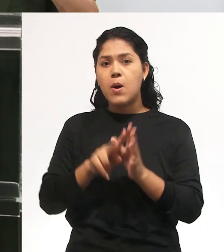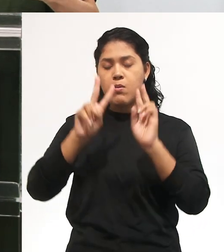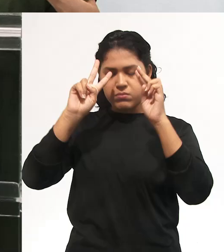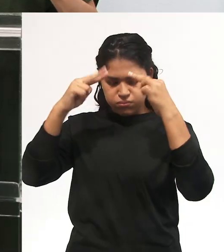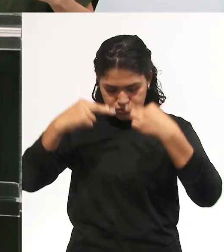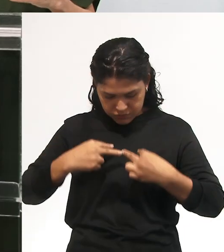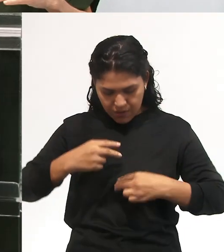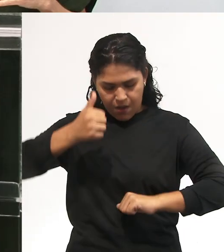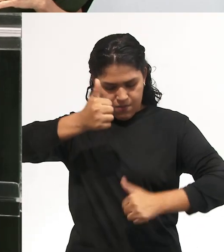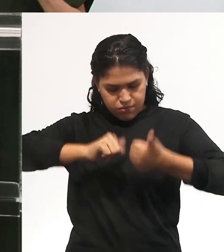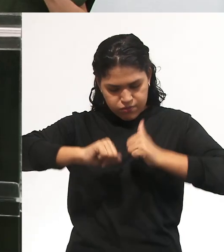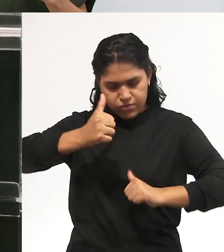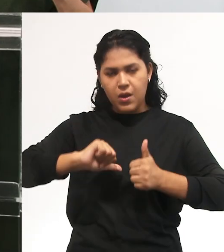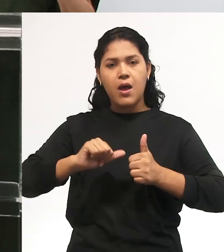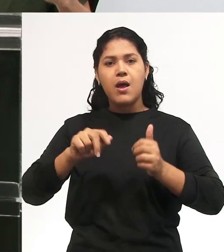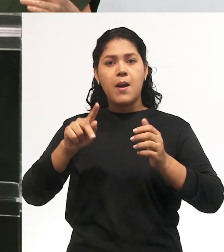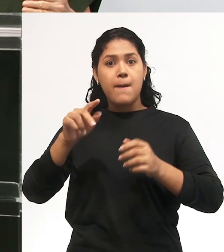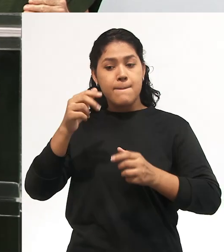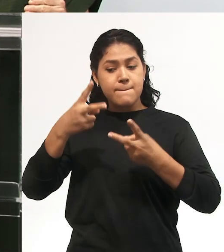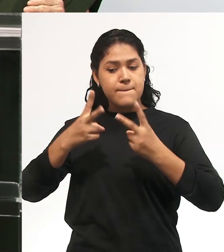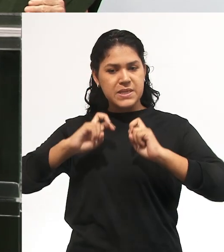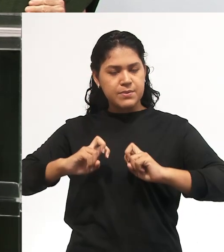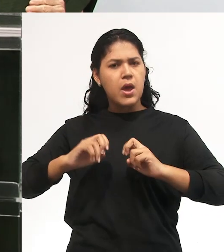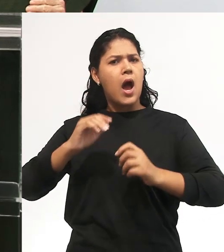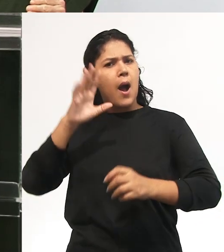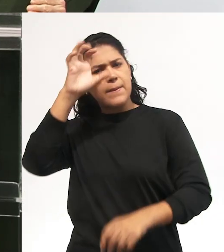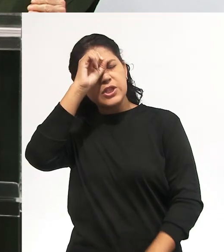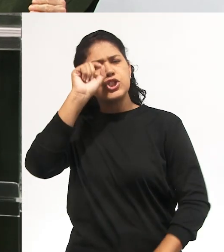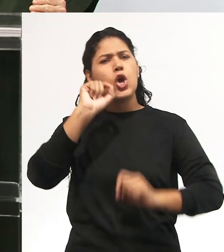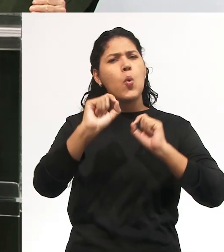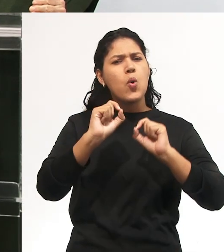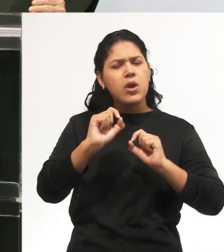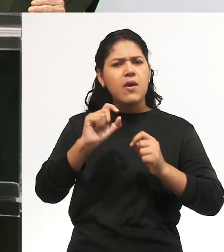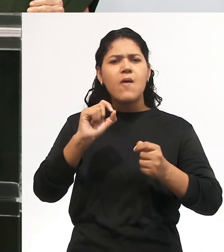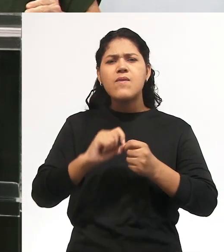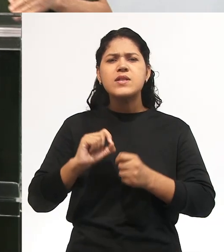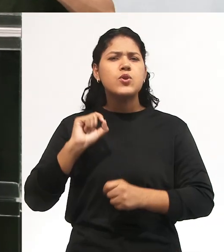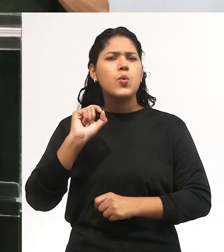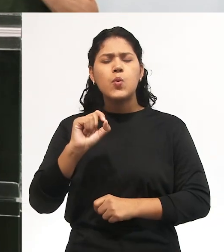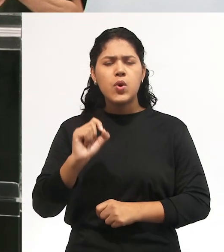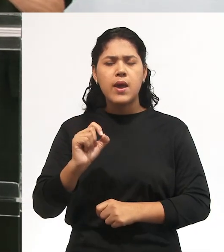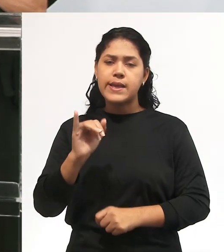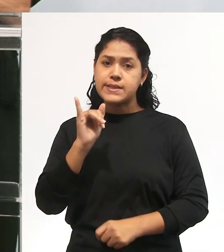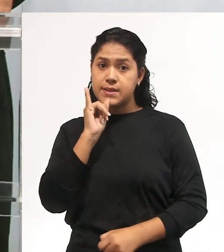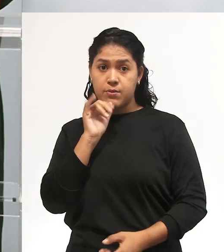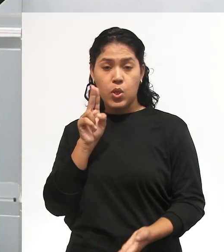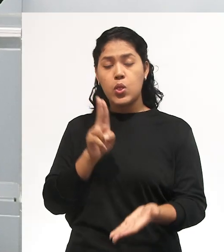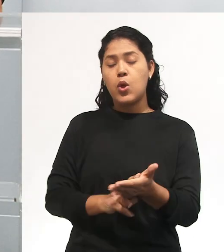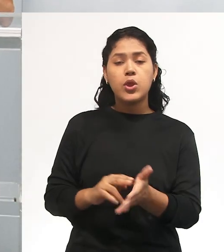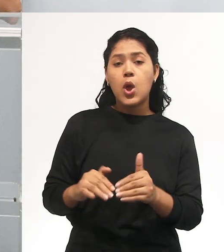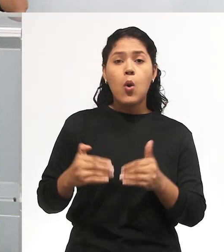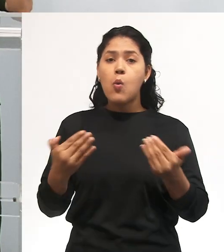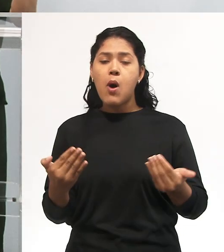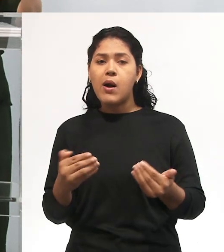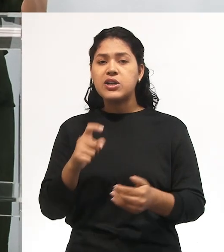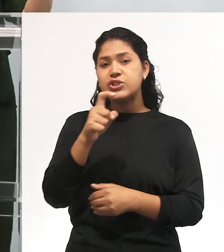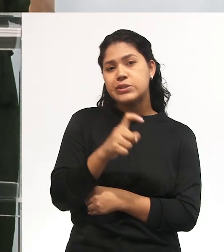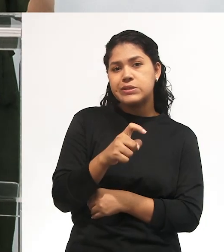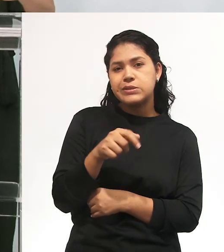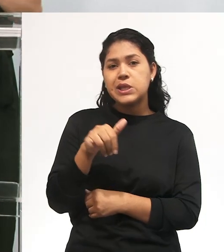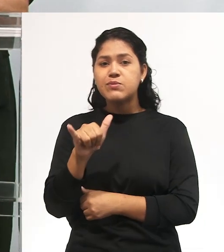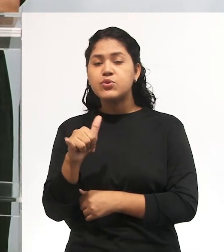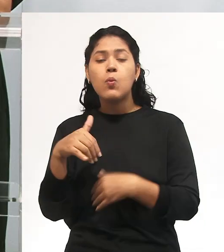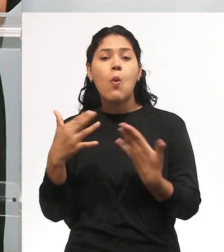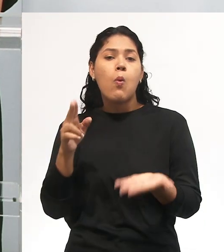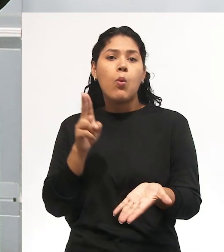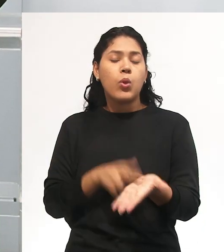se autoavalie, atribua-se uma nota e justifique essa nota. Ah, eu me atribuo uma nota X por isso, por isso, por